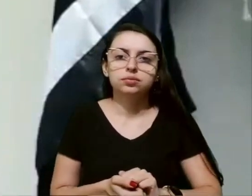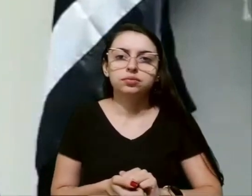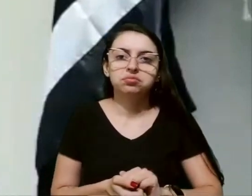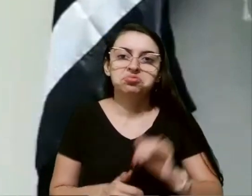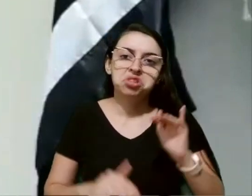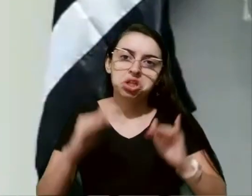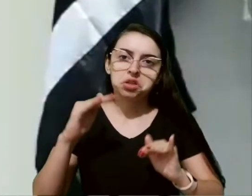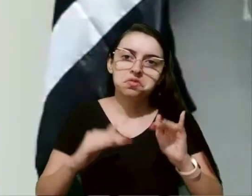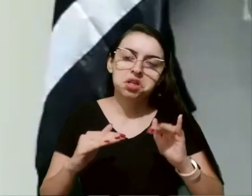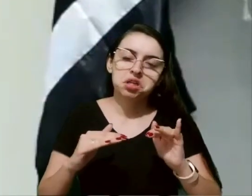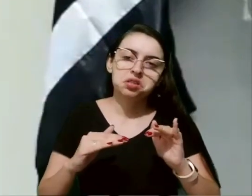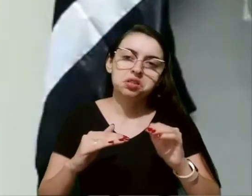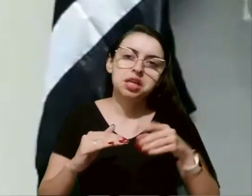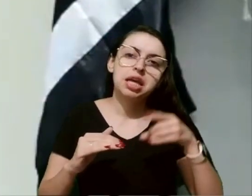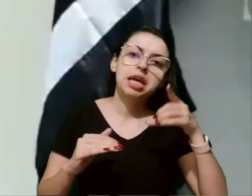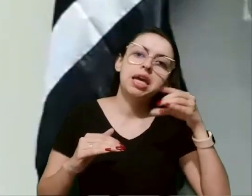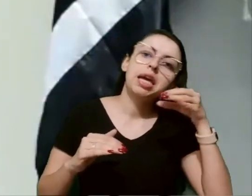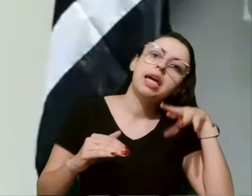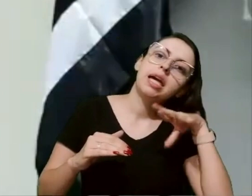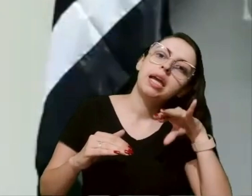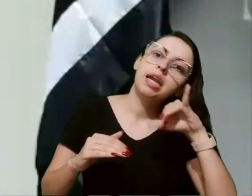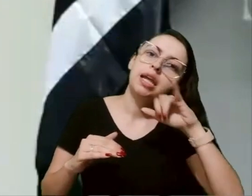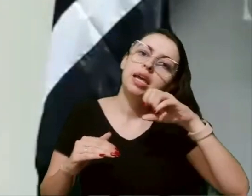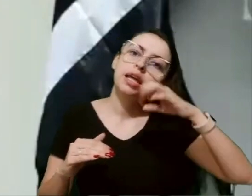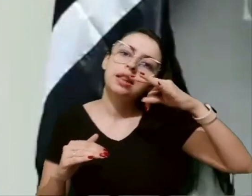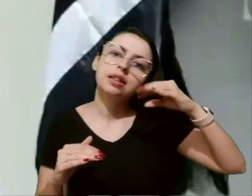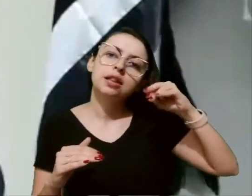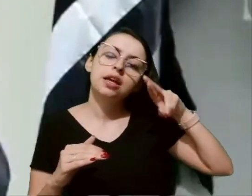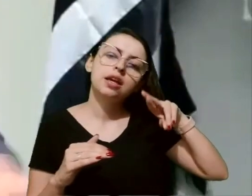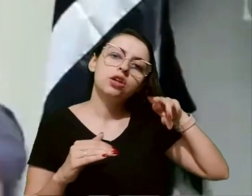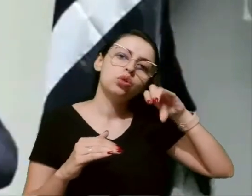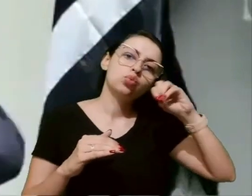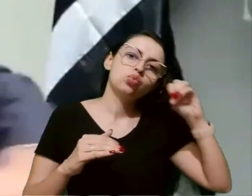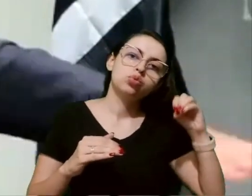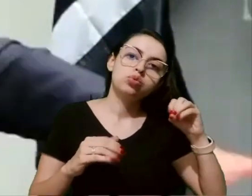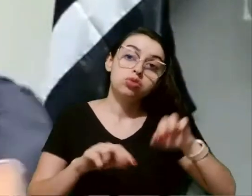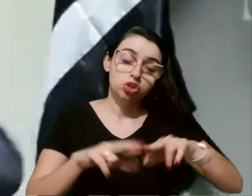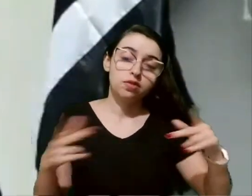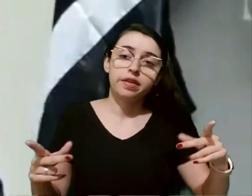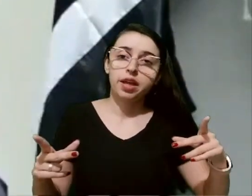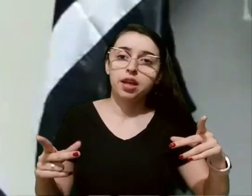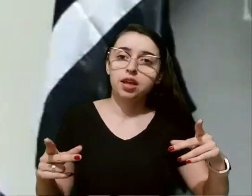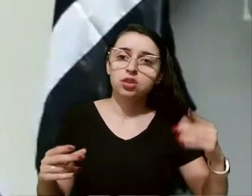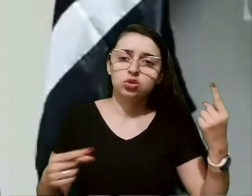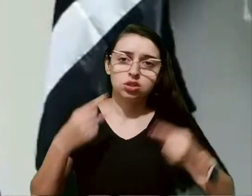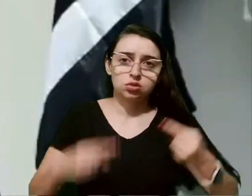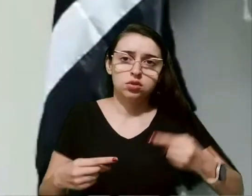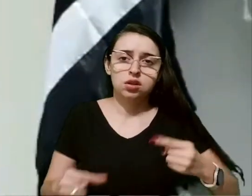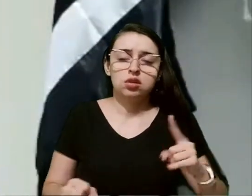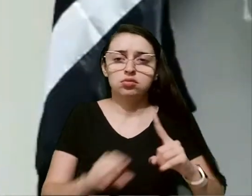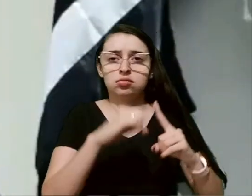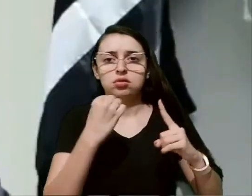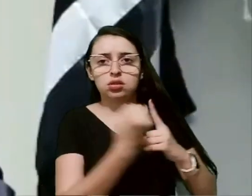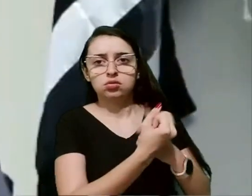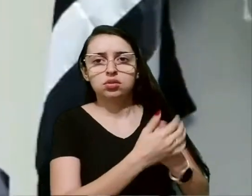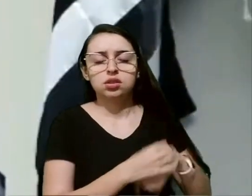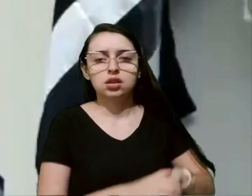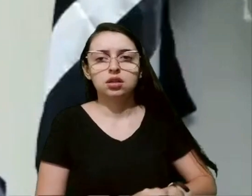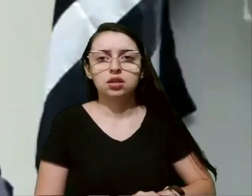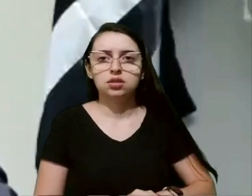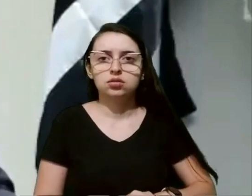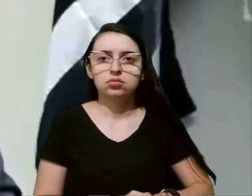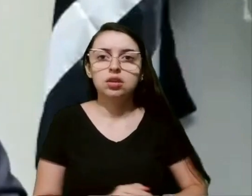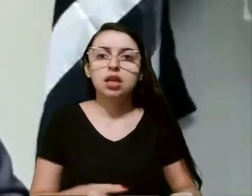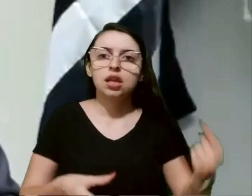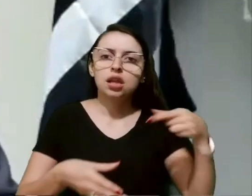base em certos critérios que tornam eles, como subpopulação, diferentes dos conflitos gerais que a gente vê na sociedade. E quando eles entram